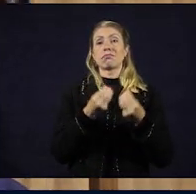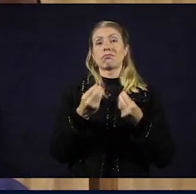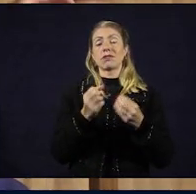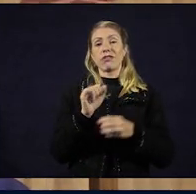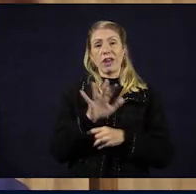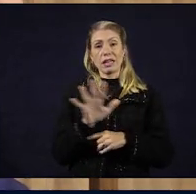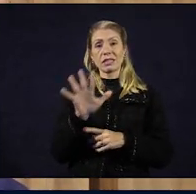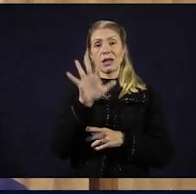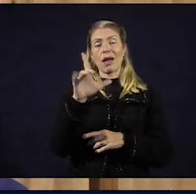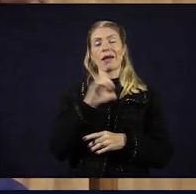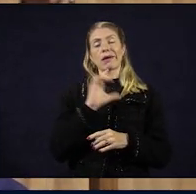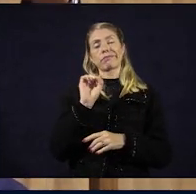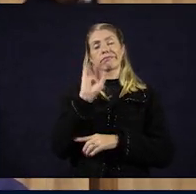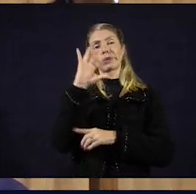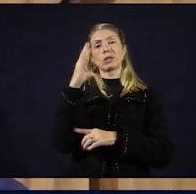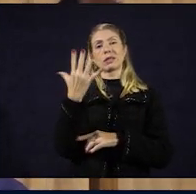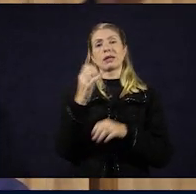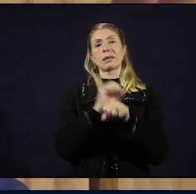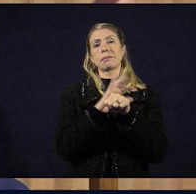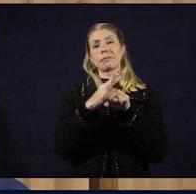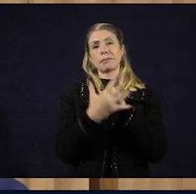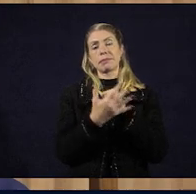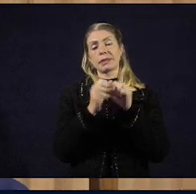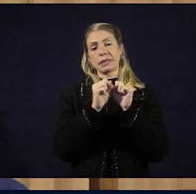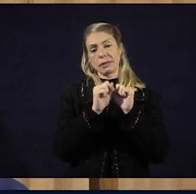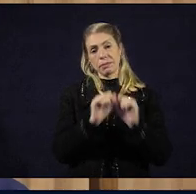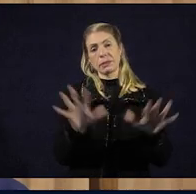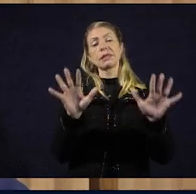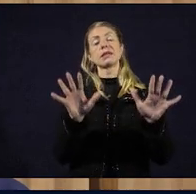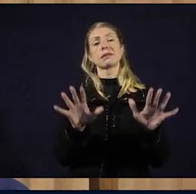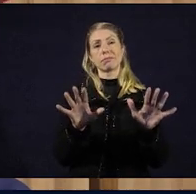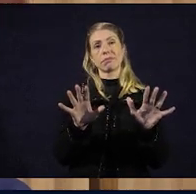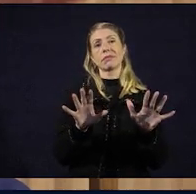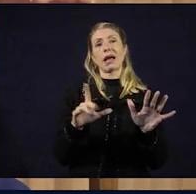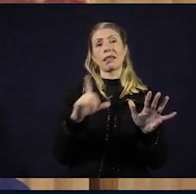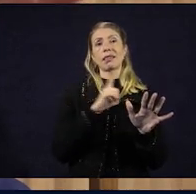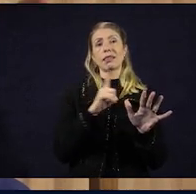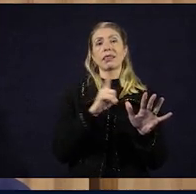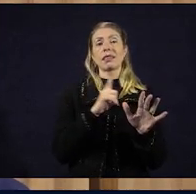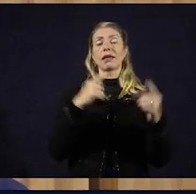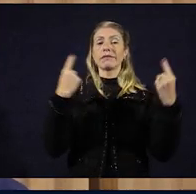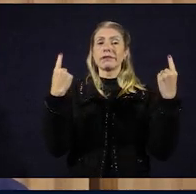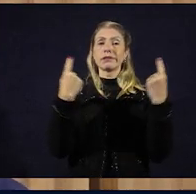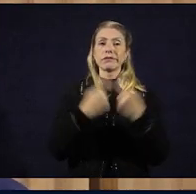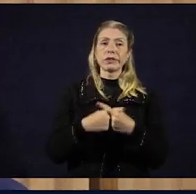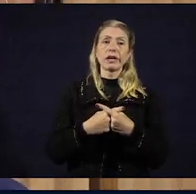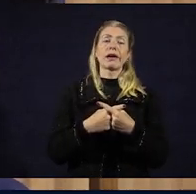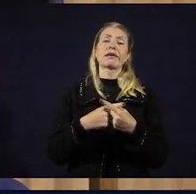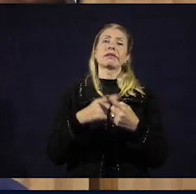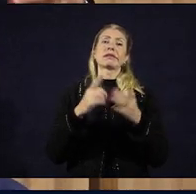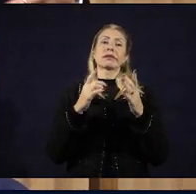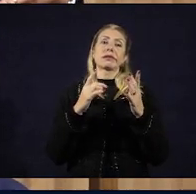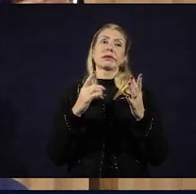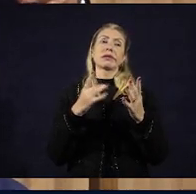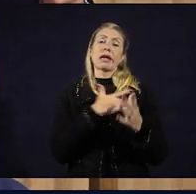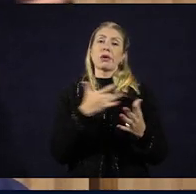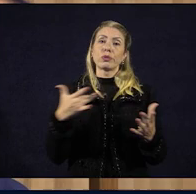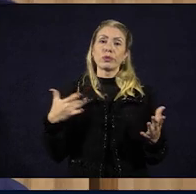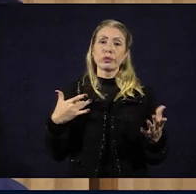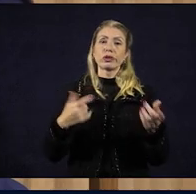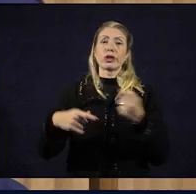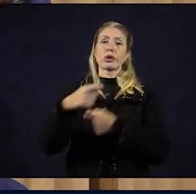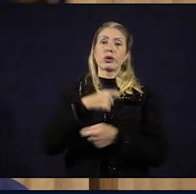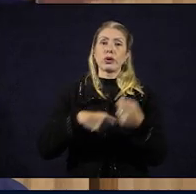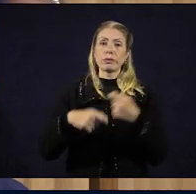com todos os desafios sanitários econômicos que ela trouxe e as incertezas que ela trouxe e nós tivemos uma